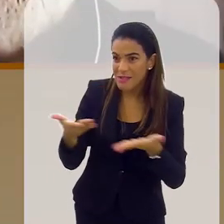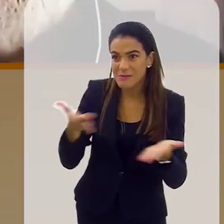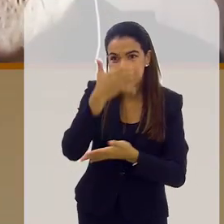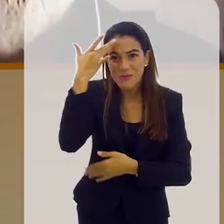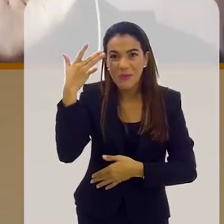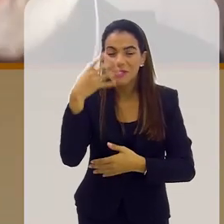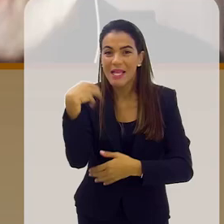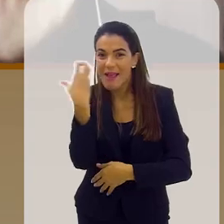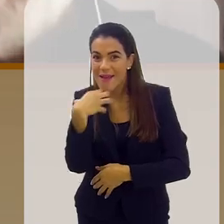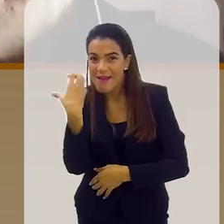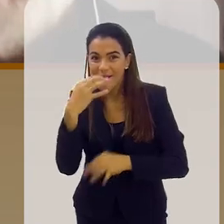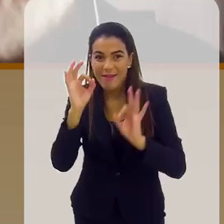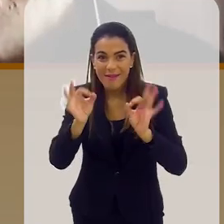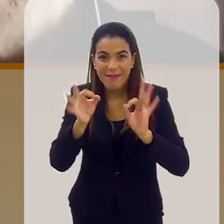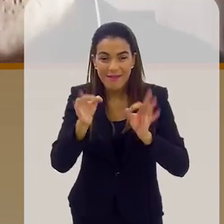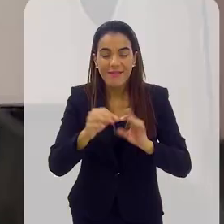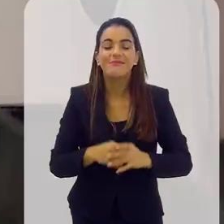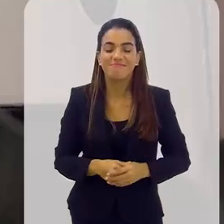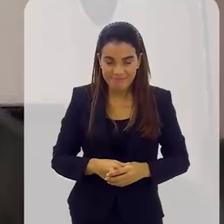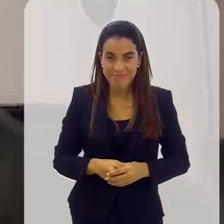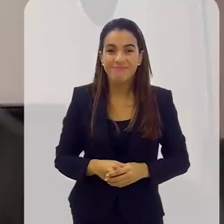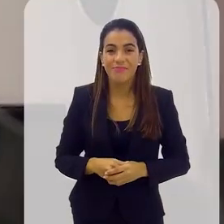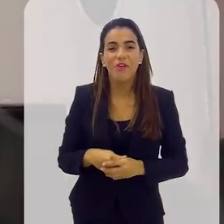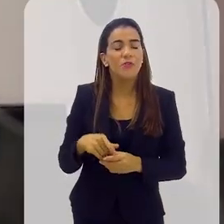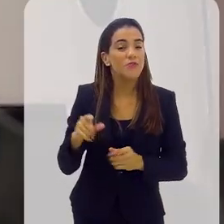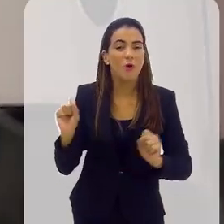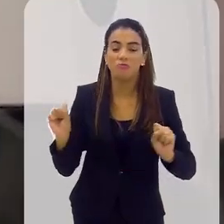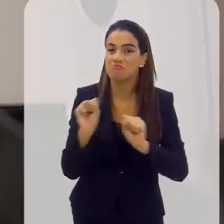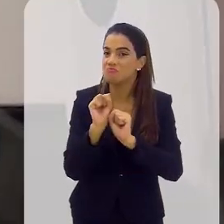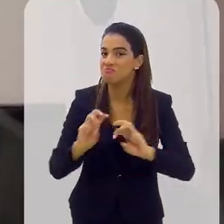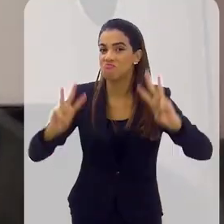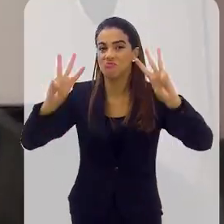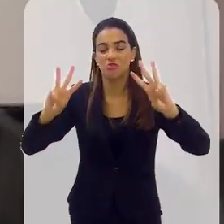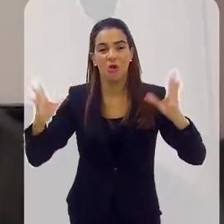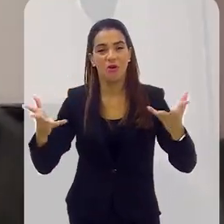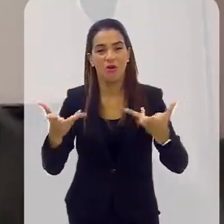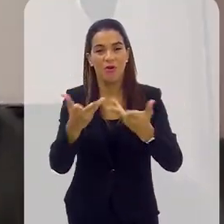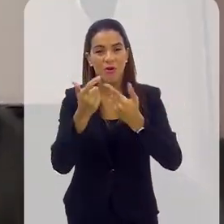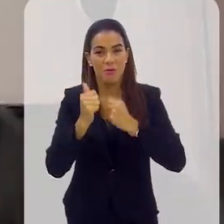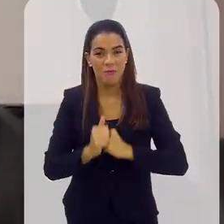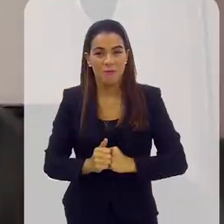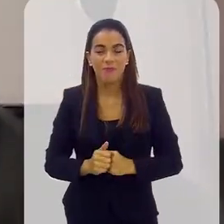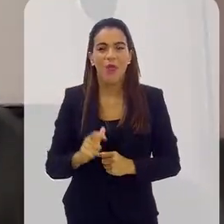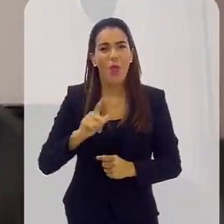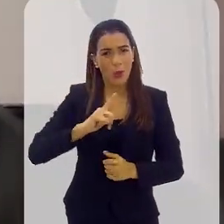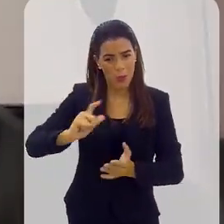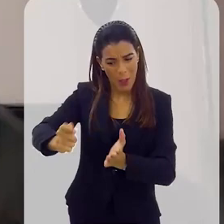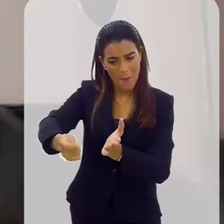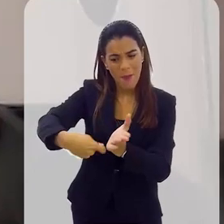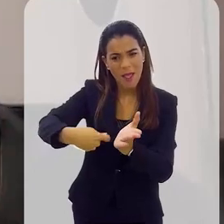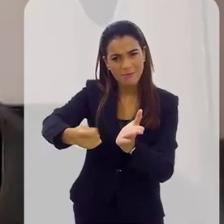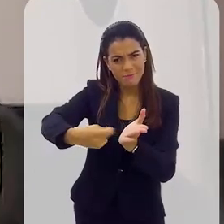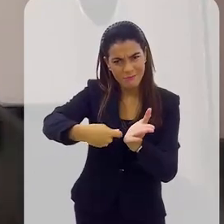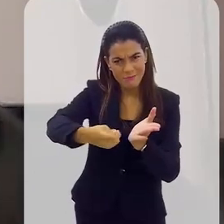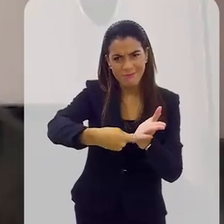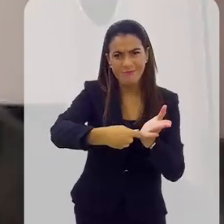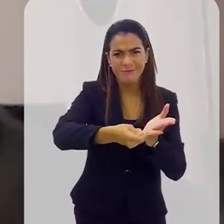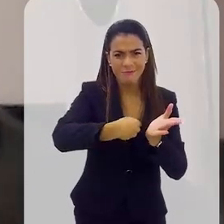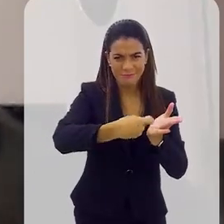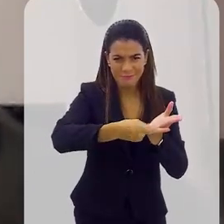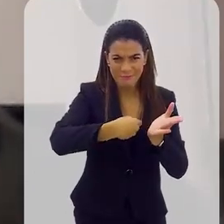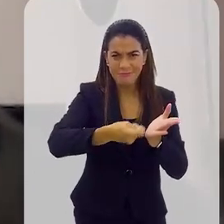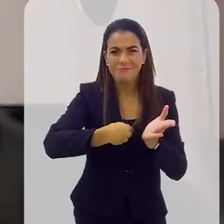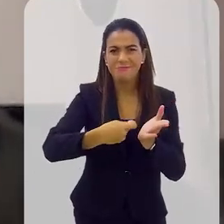cantam, né? Não, sem dúvida, foi um espetáculo maravilhoso, né? Eu tenho minha assinatura em alguns